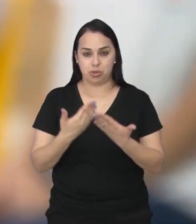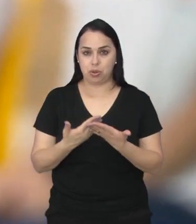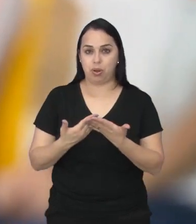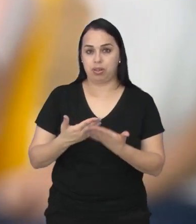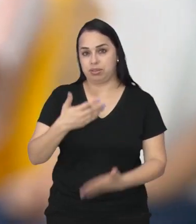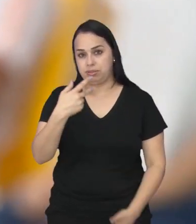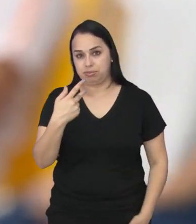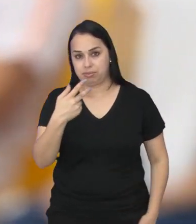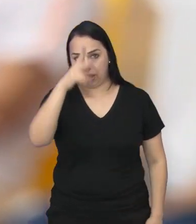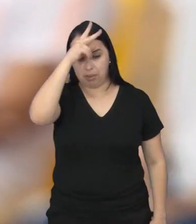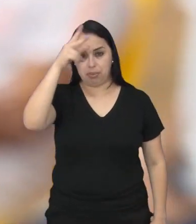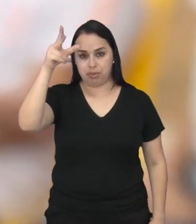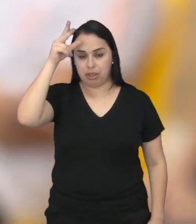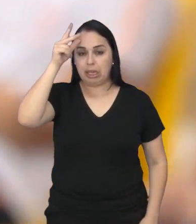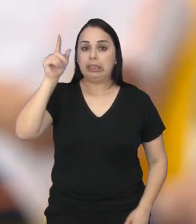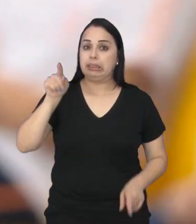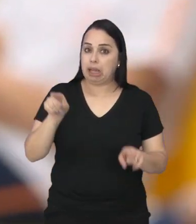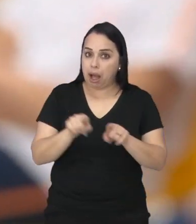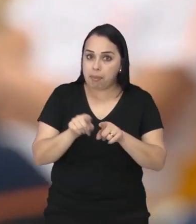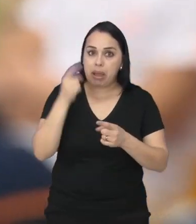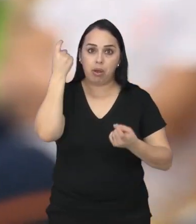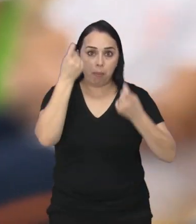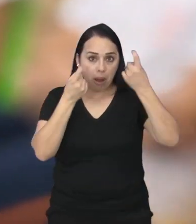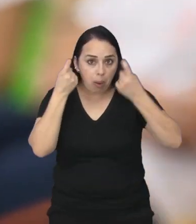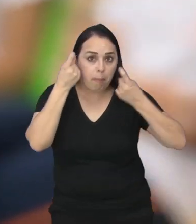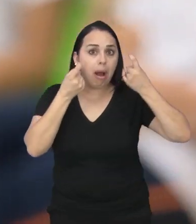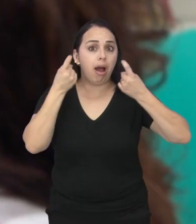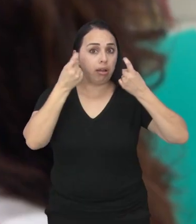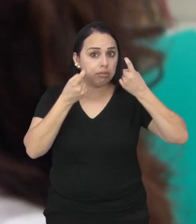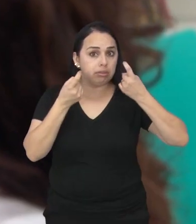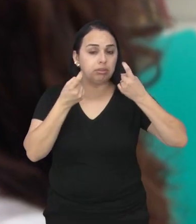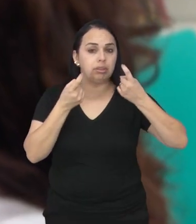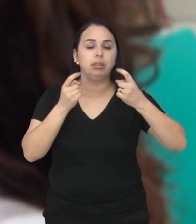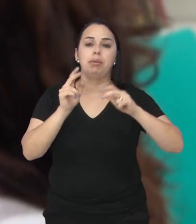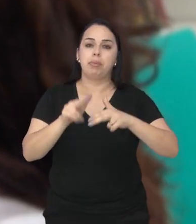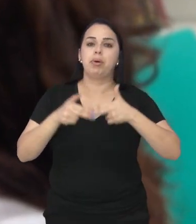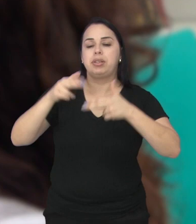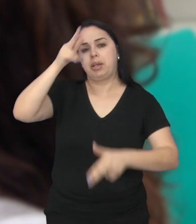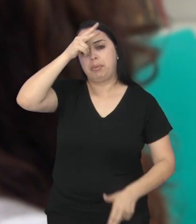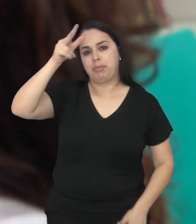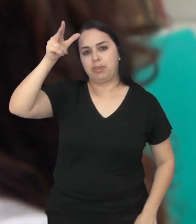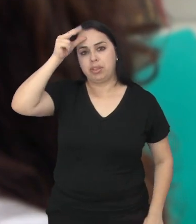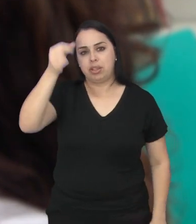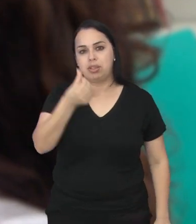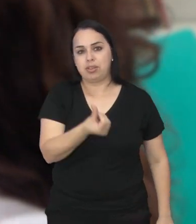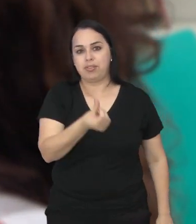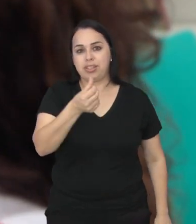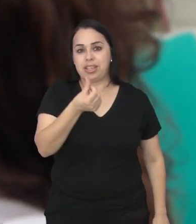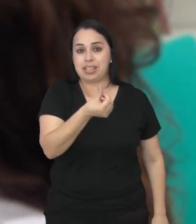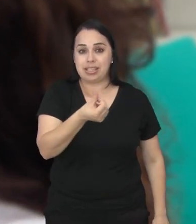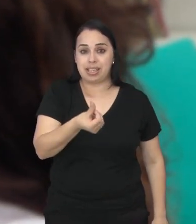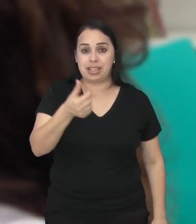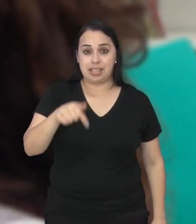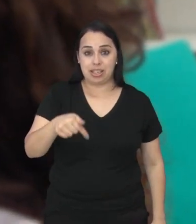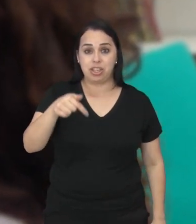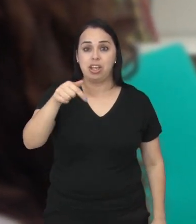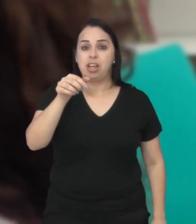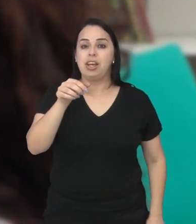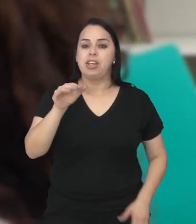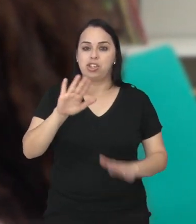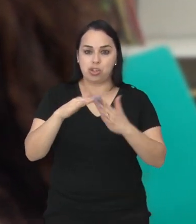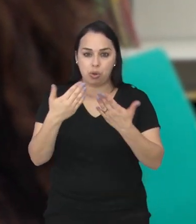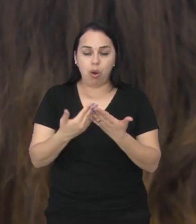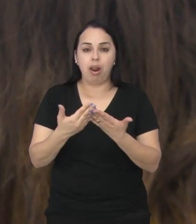escolas municipais de São José dos Campos também se preocupam com o tema. Segundo a Prefeitura da cidade, 67 escolas